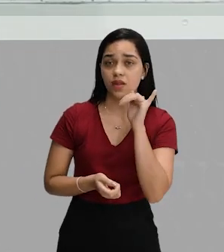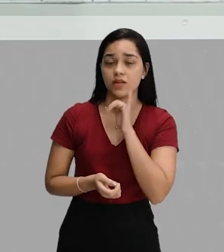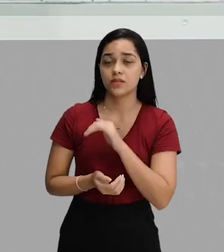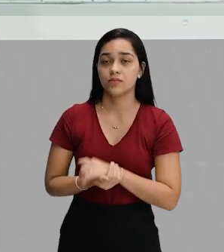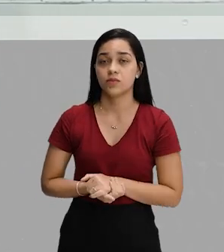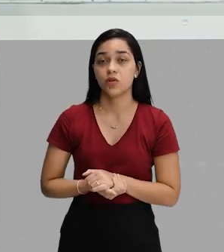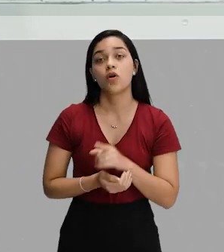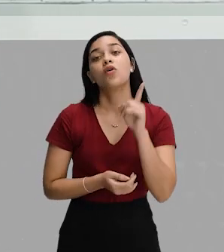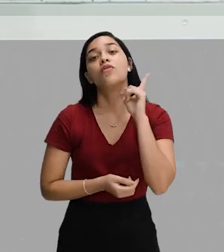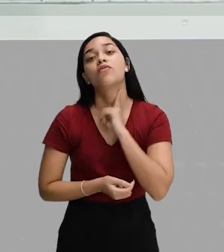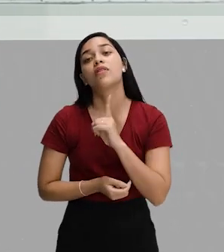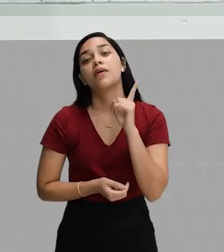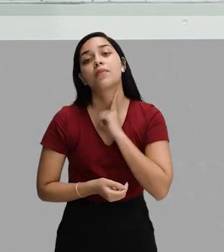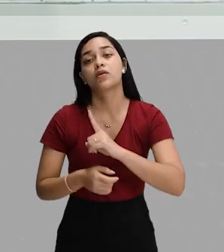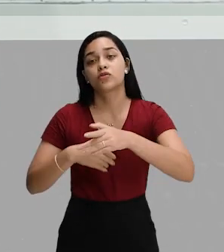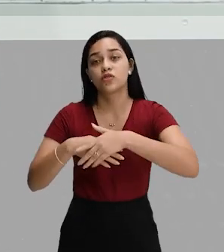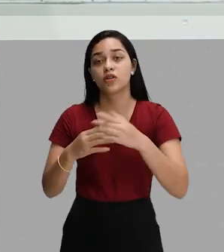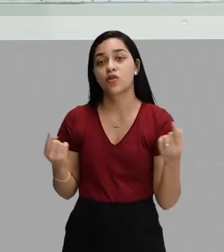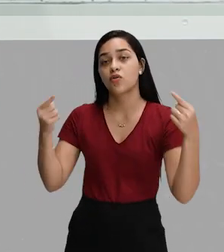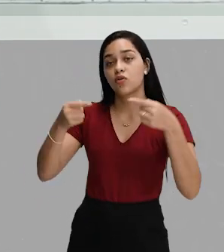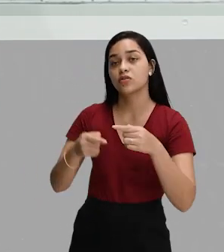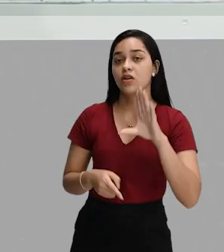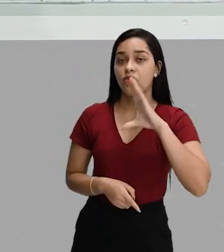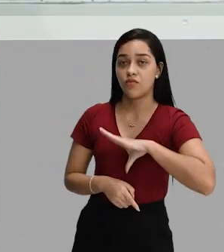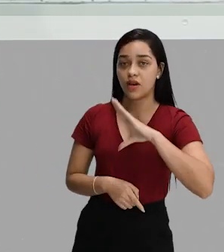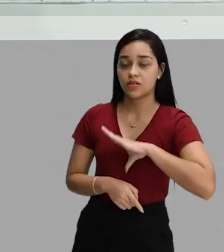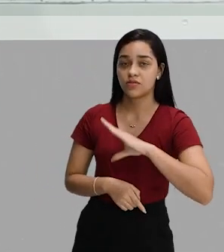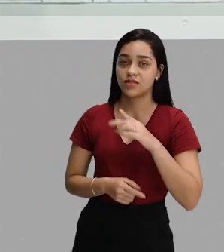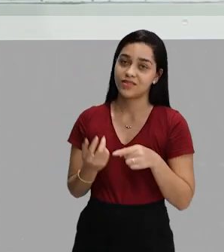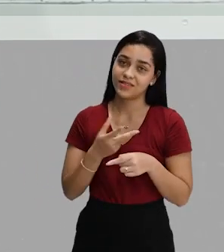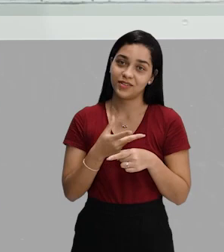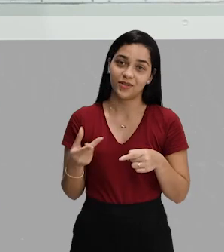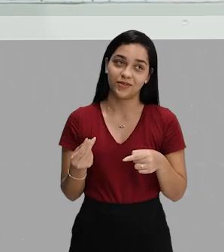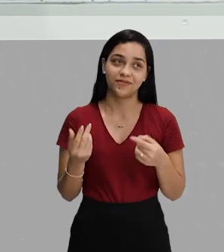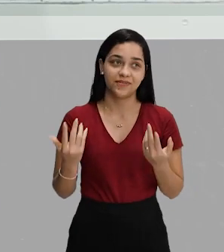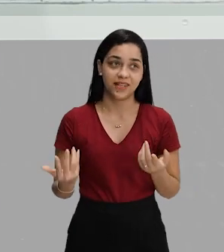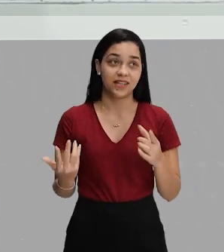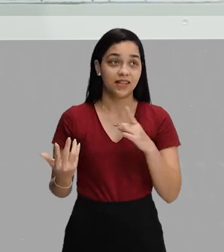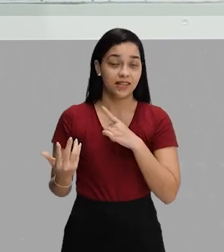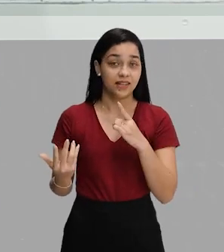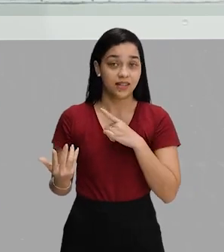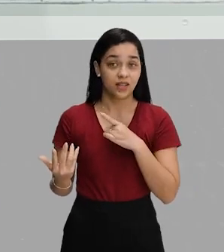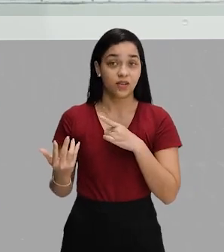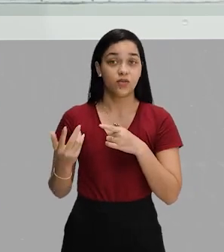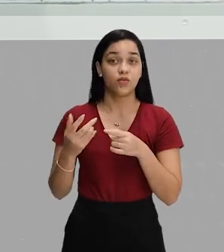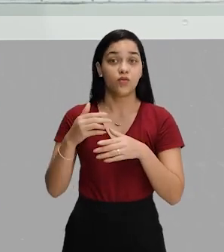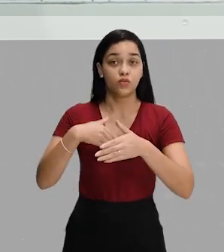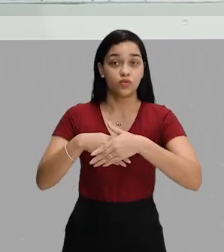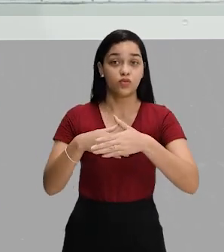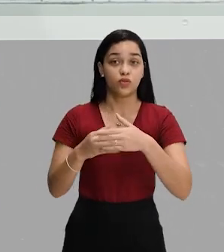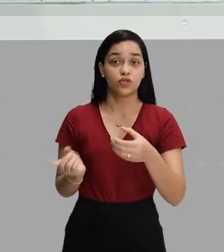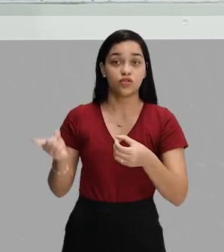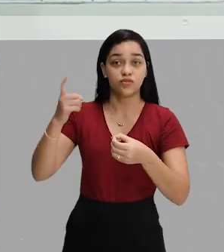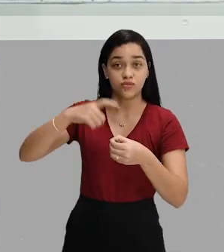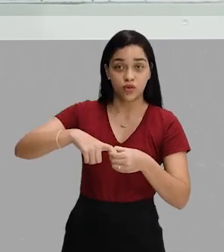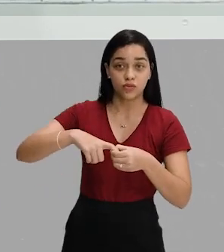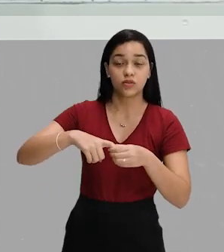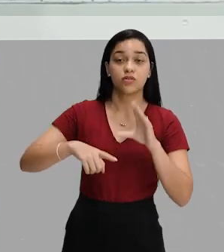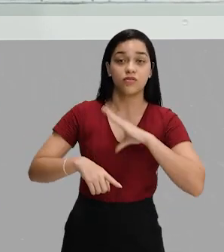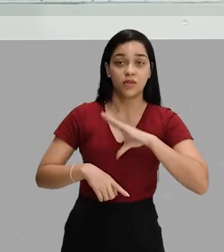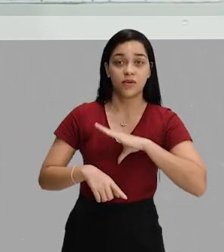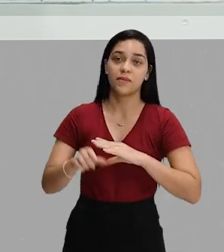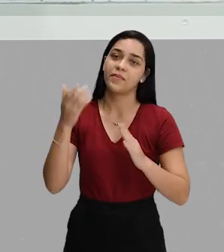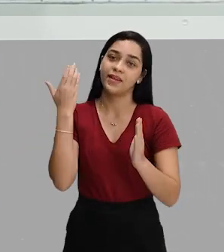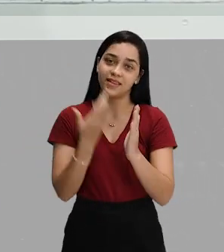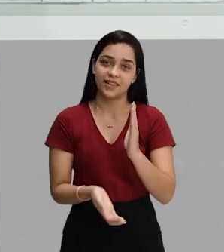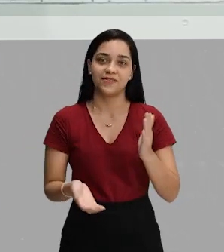o Flamengo joga contra o Vasco, ganhou, óbvio, e aí vai ter um jogo de volta. O Vasco vai jogar contra o Flamengo,